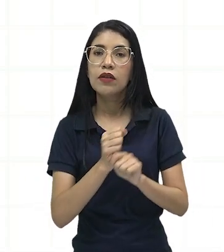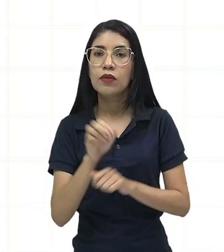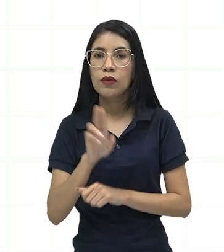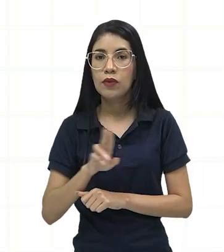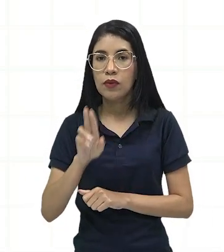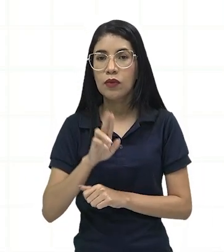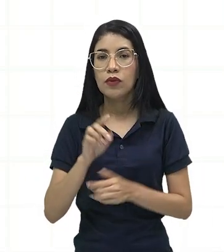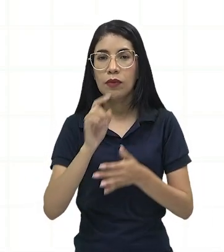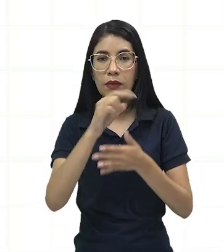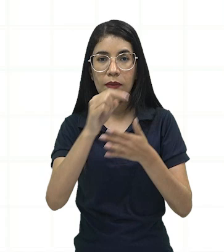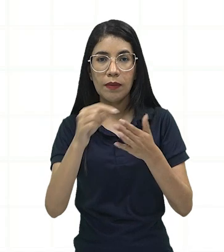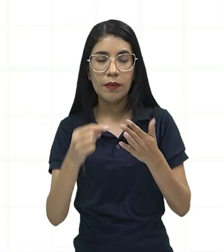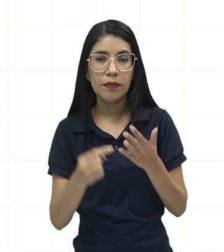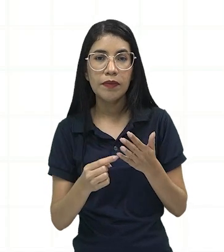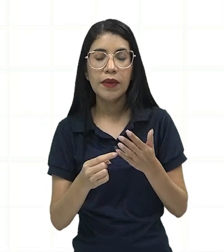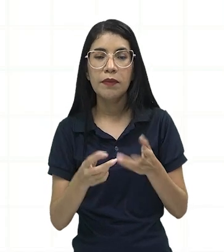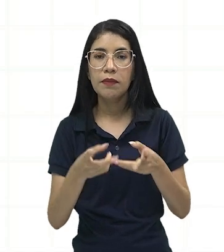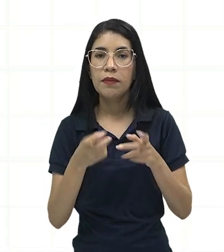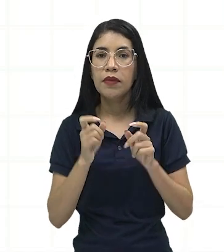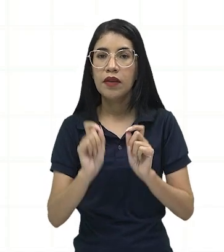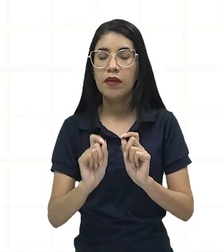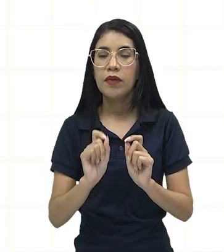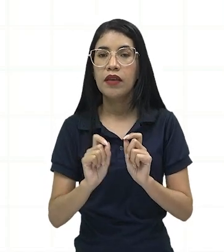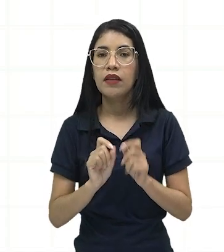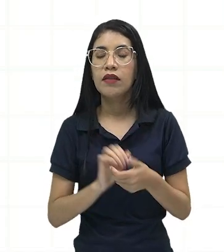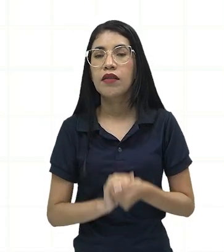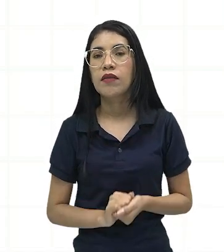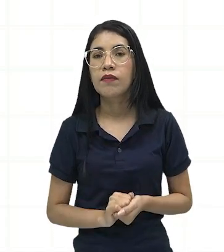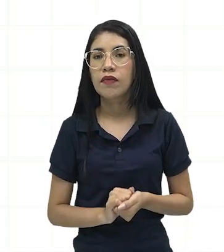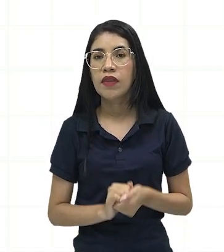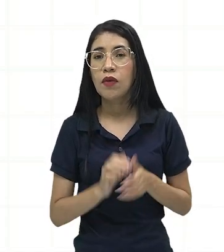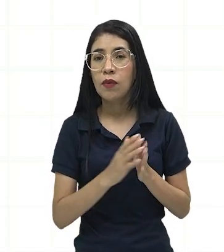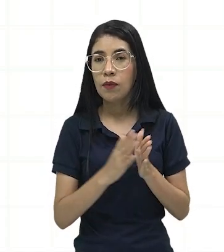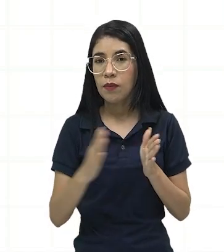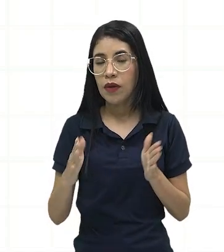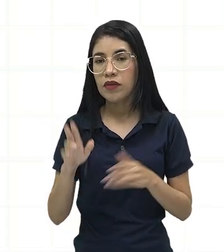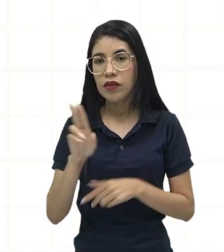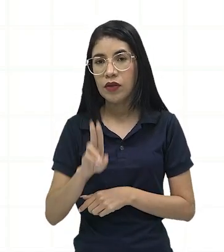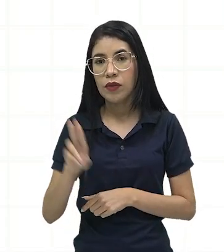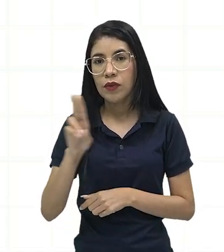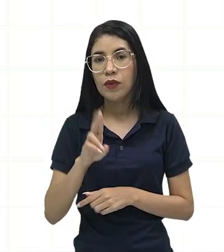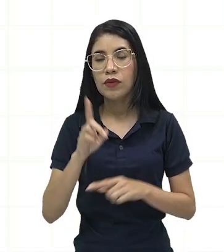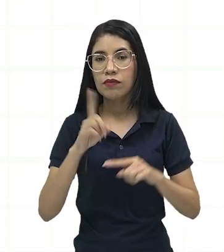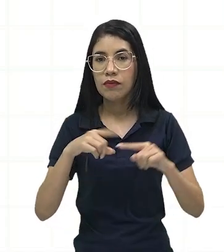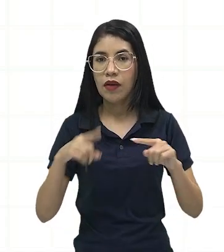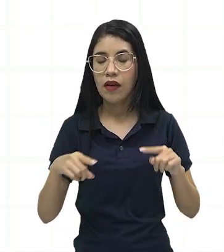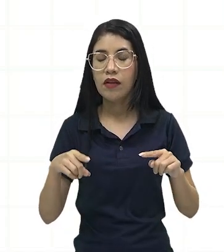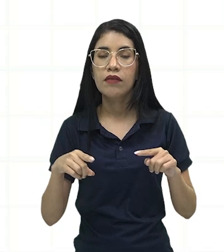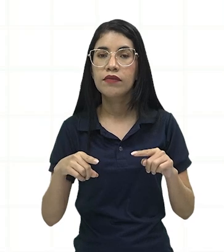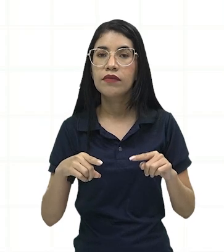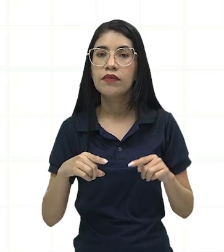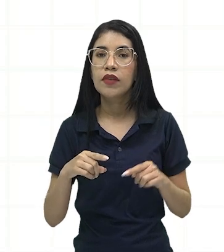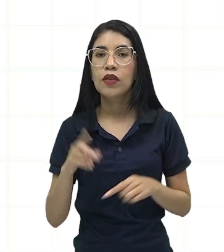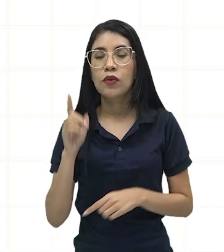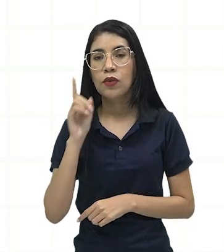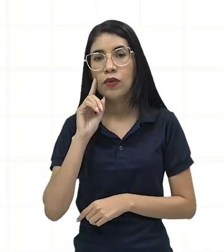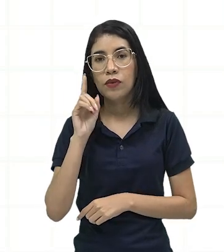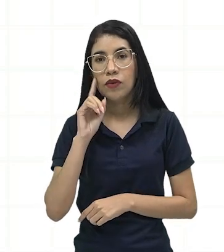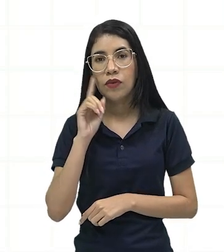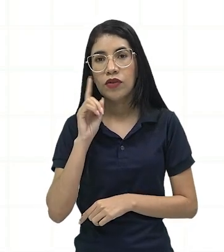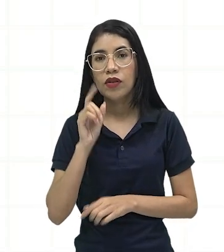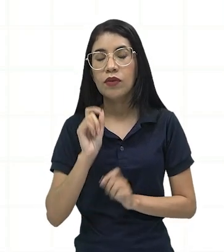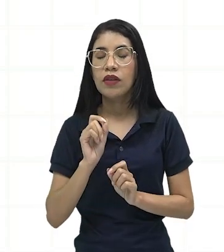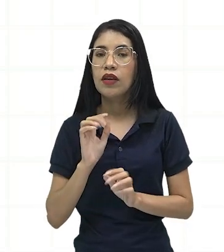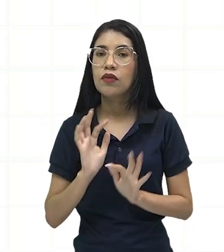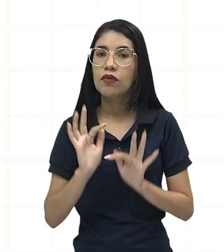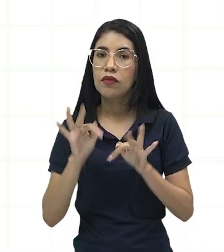você percebe, né, que à medida que você consome esses equipamentos, que você coloca eles ali para funcionar no seu dia a dia,